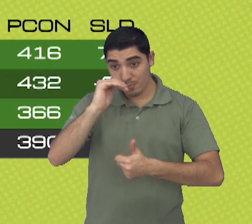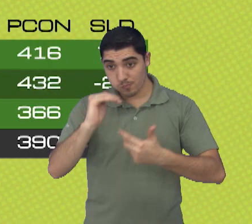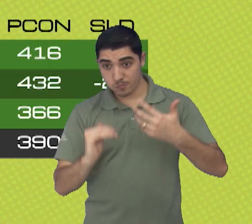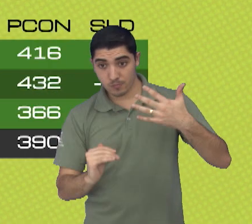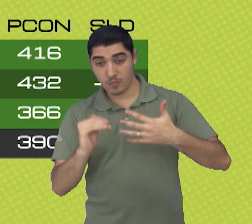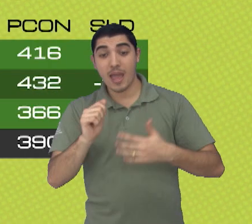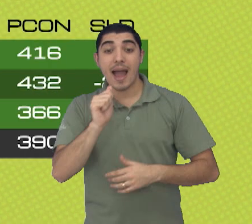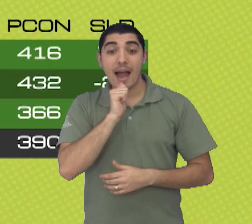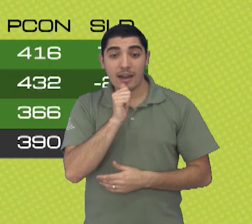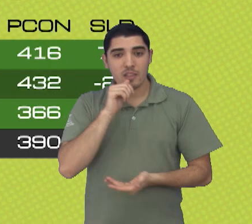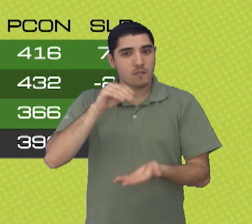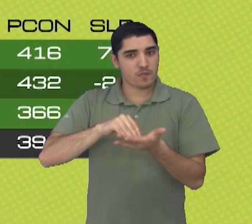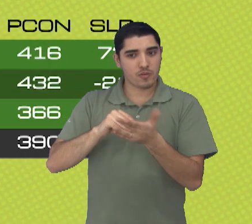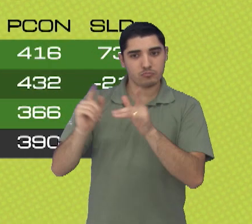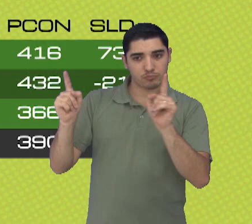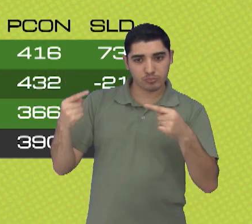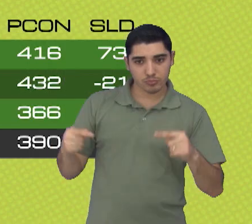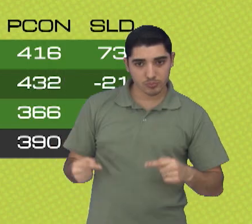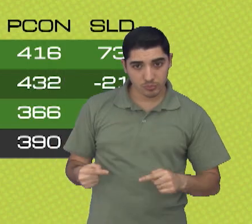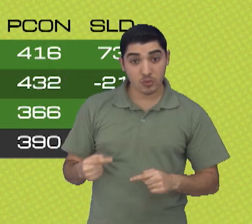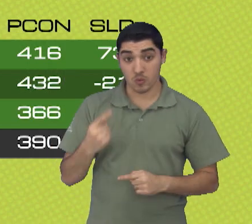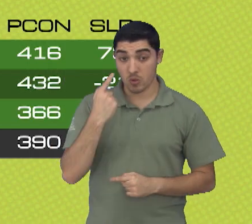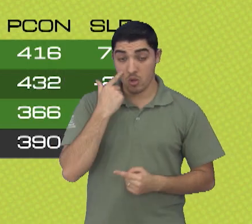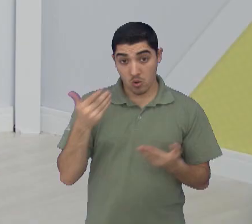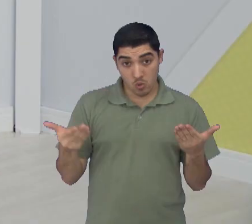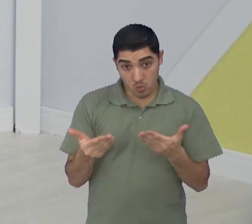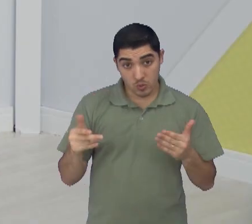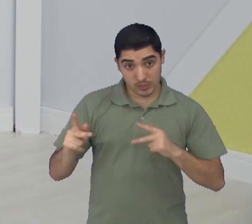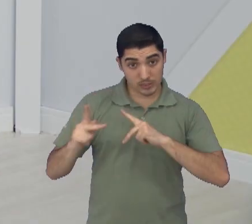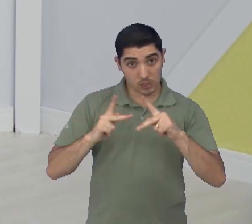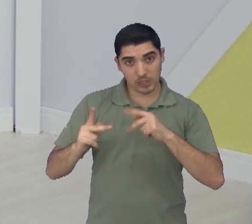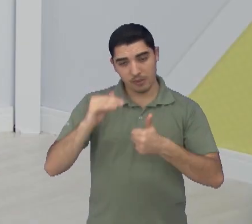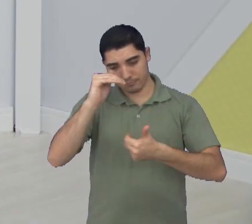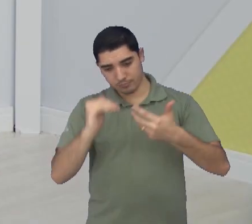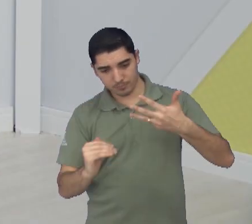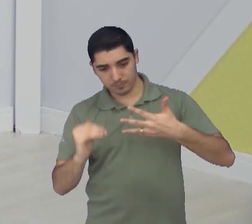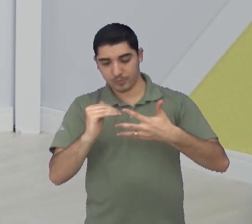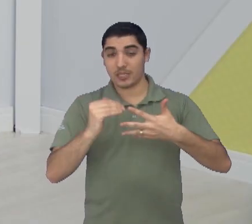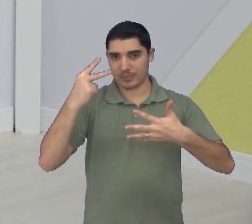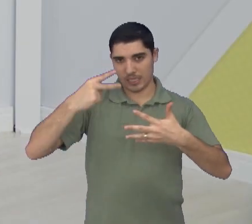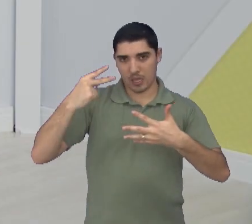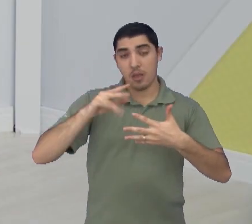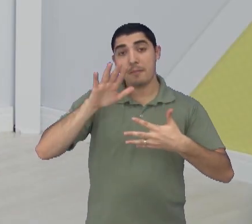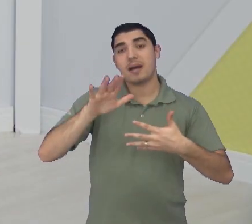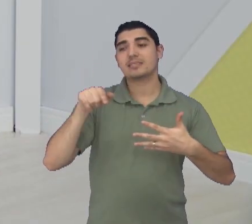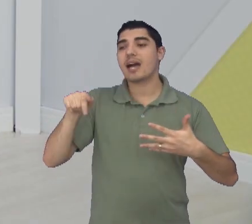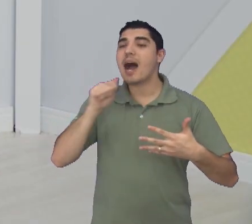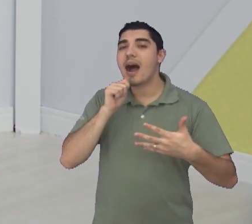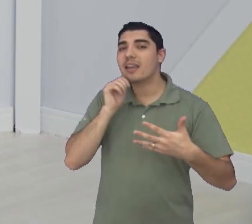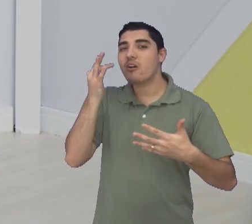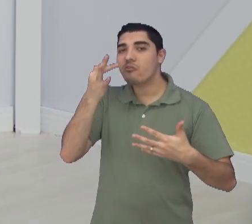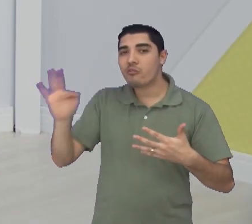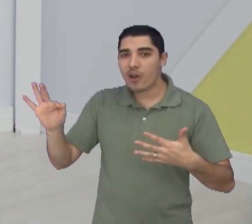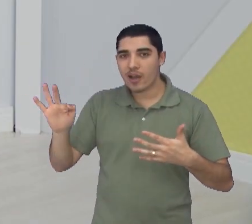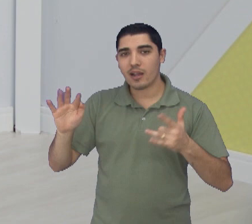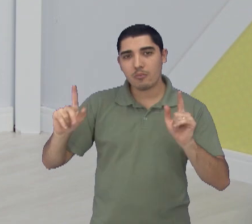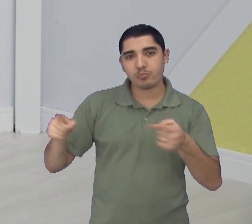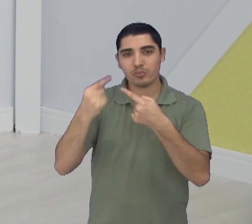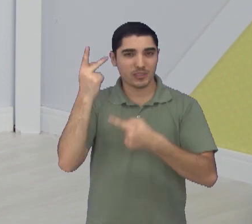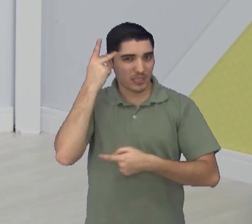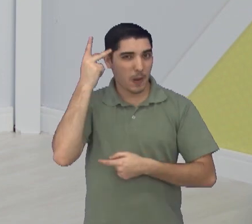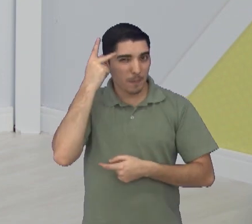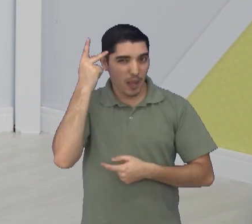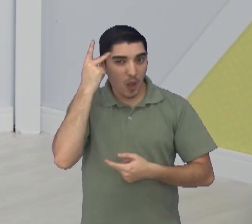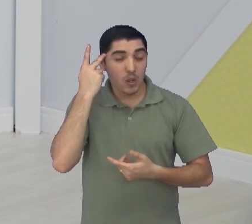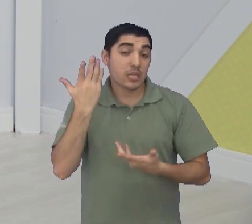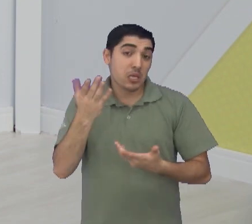jogo pra acontecer. O que vai acontecer aqui, ó? Hoje o São José é o segundo colocado, mas Franca vai enfrentar a equipe do São Paulo. Independente do que